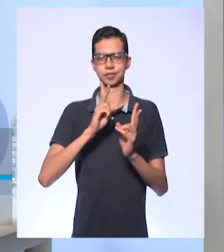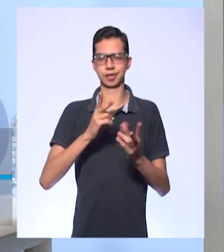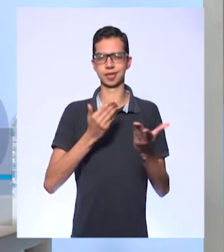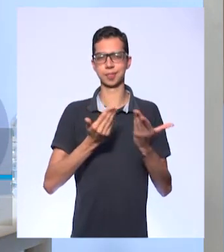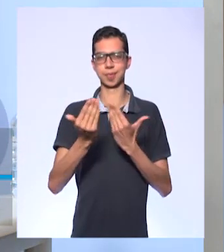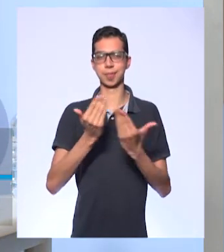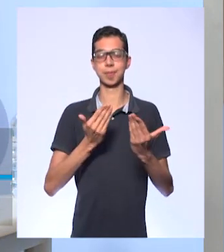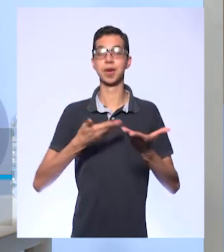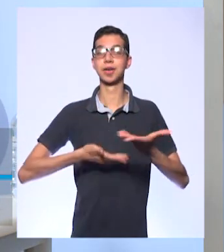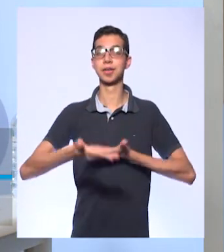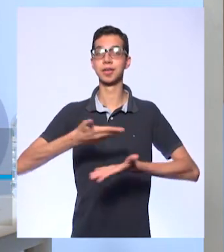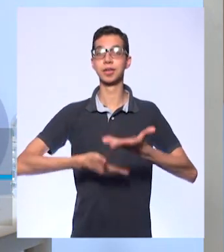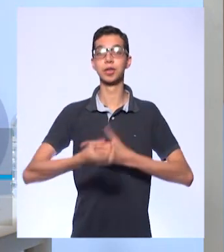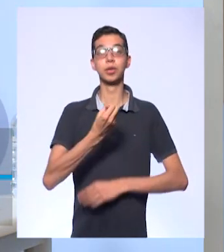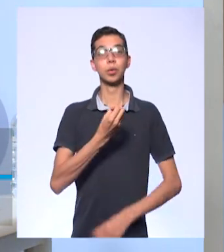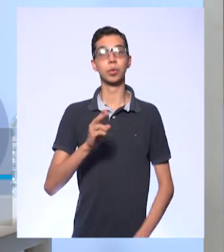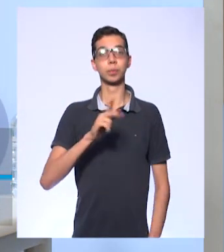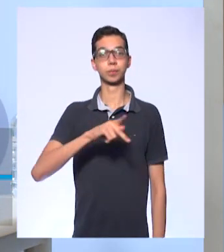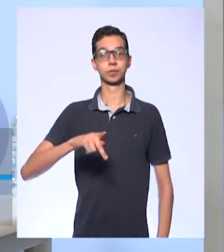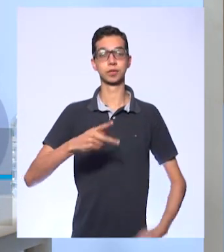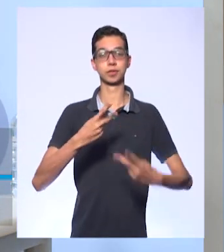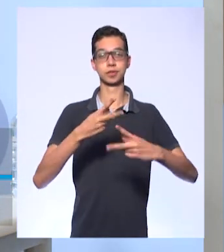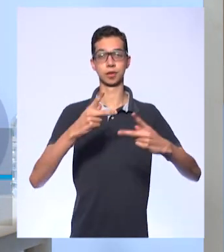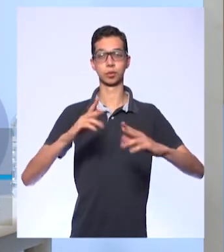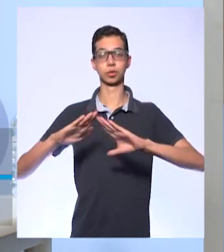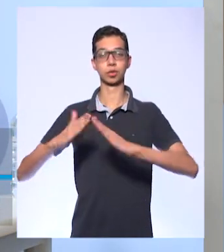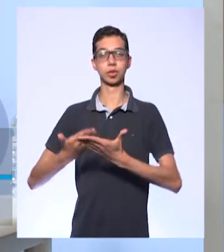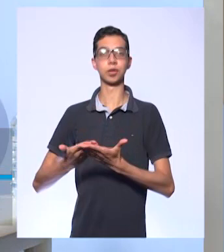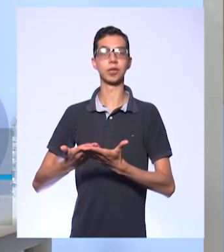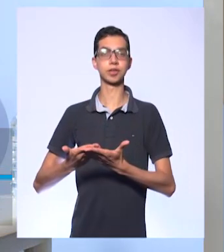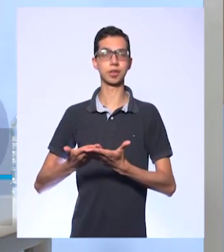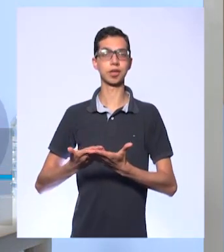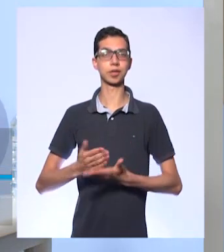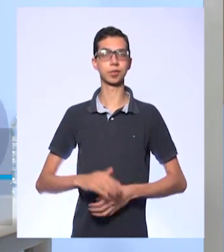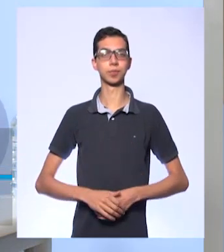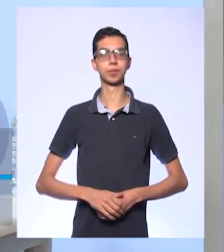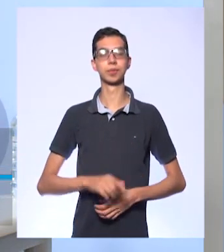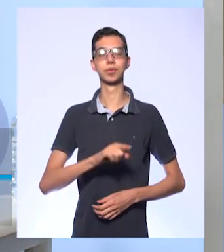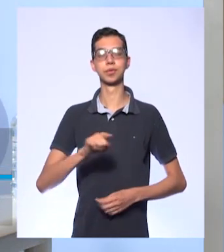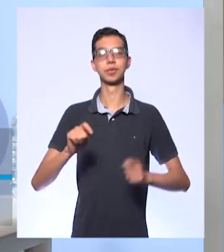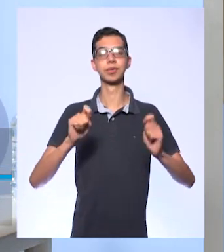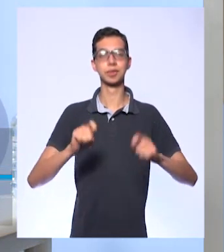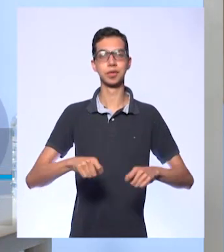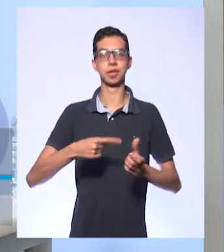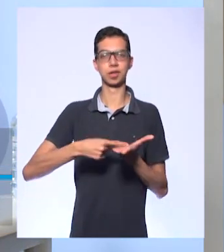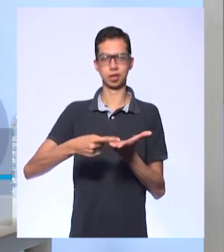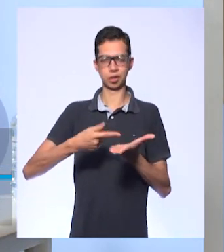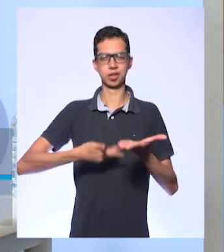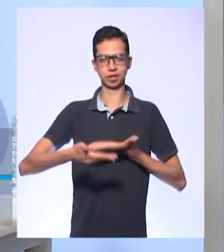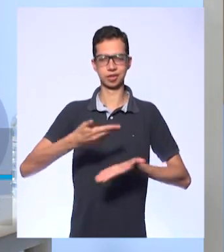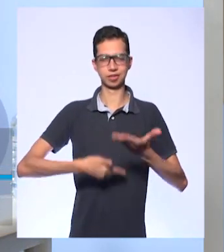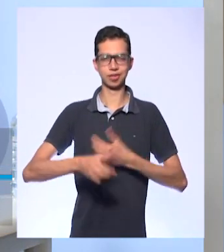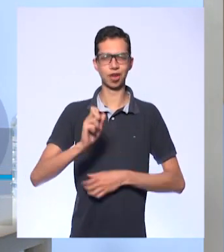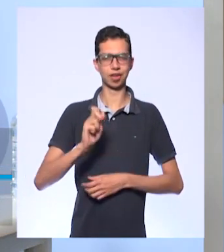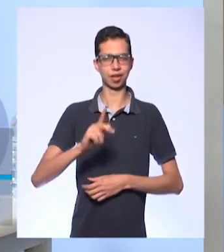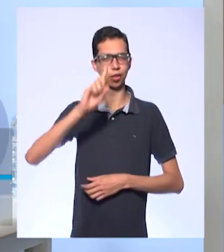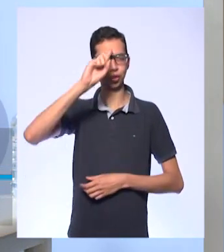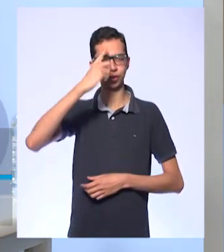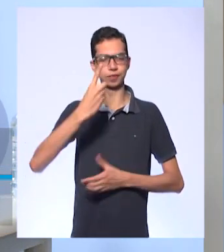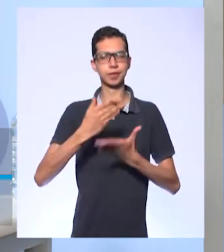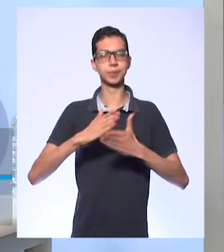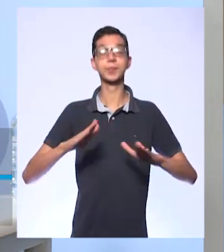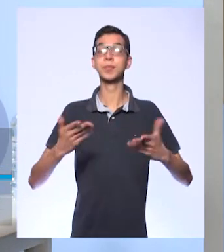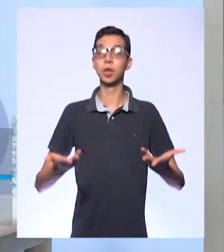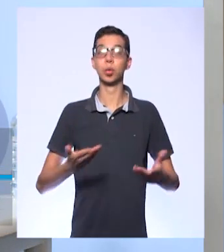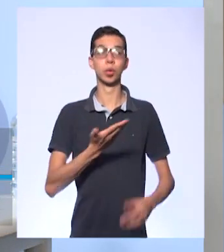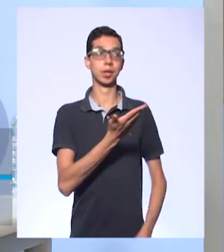vocês podem consultar o professor de vocês aí da sua escola, que fica até mais fácil para você não guardar até a próxima semana a sua dúvida, perfeito? Como a Dani falou, nós vamos